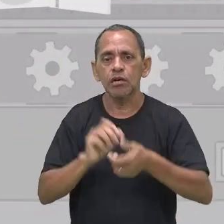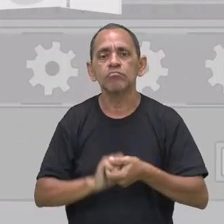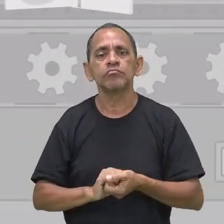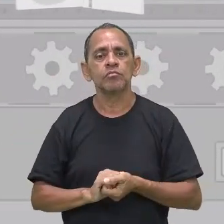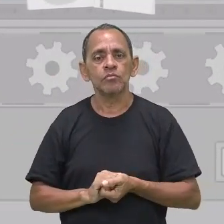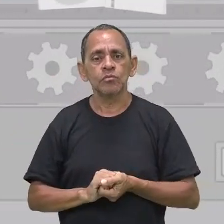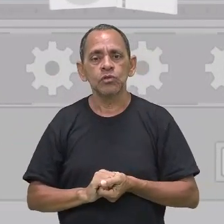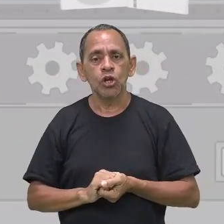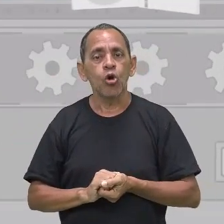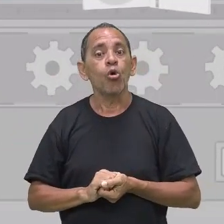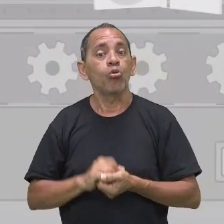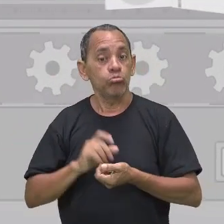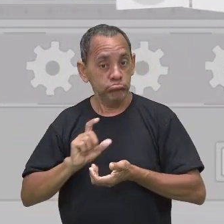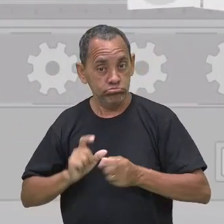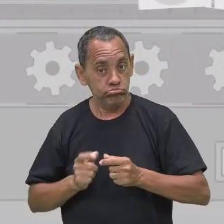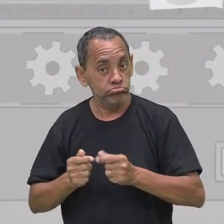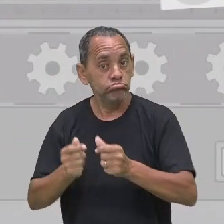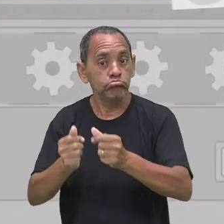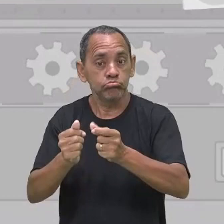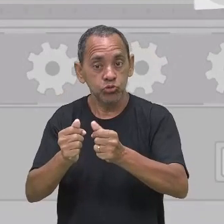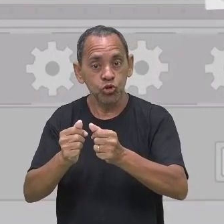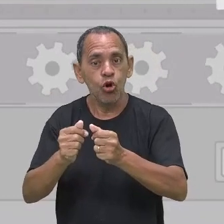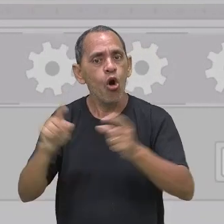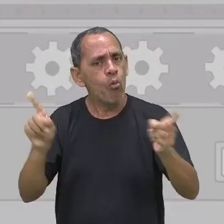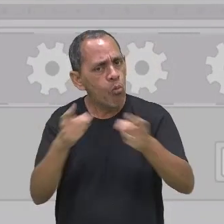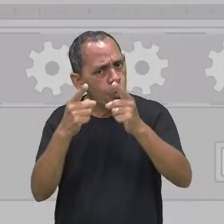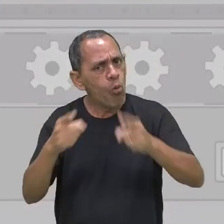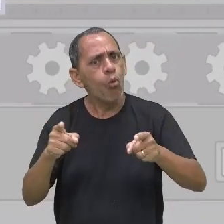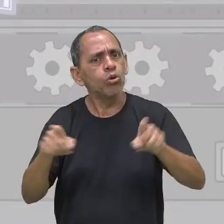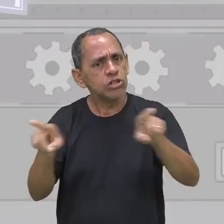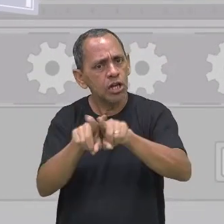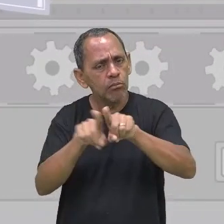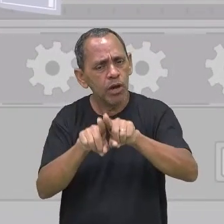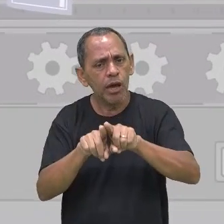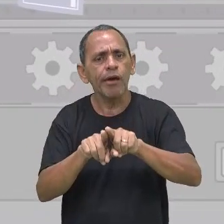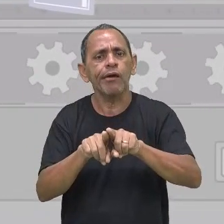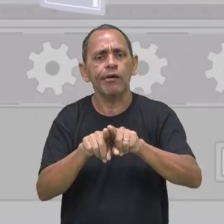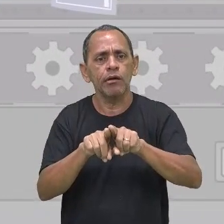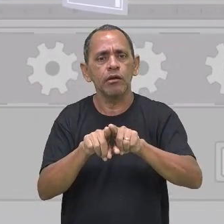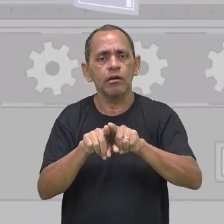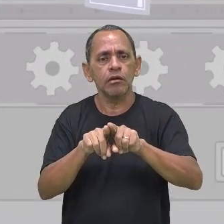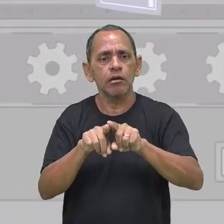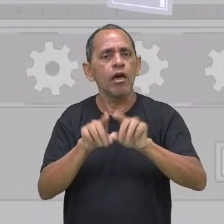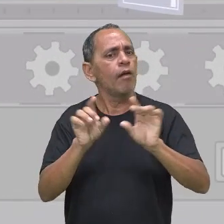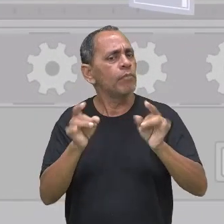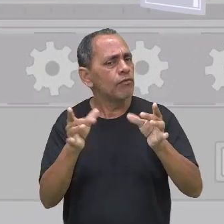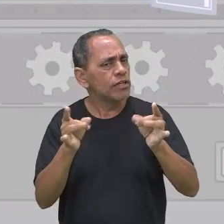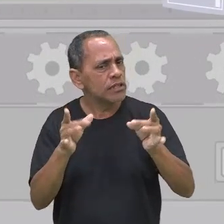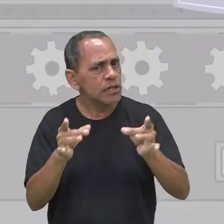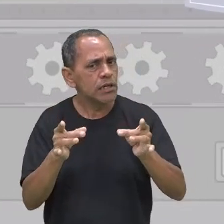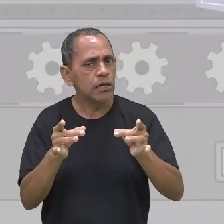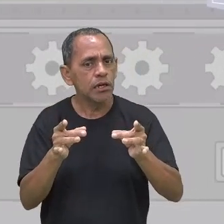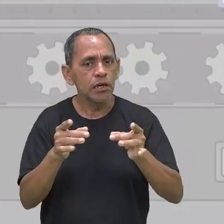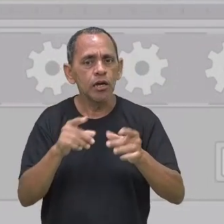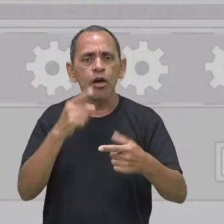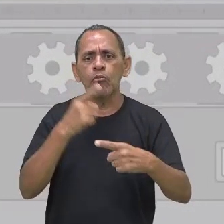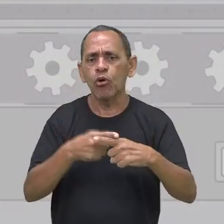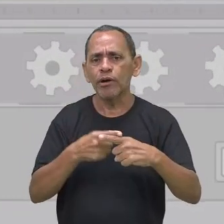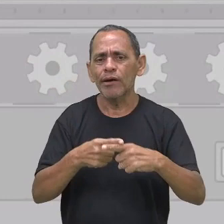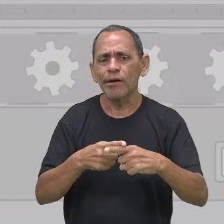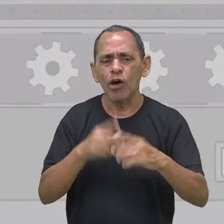elas são músicas que são para vender, então músicas com palavras, né, com um